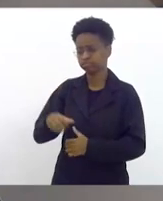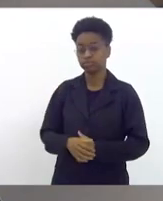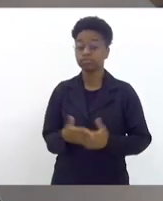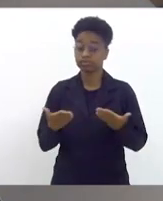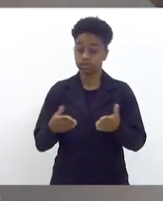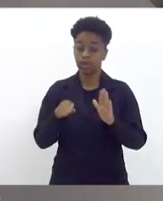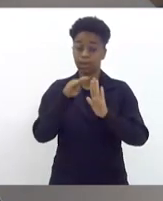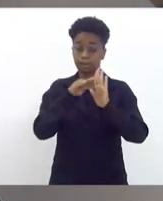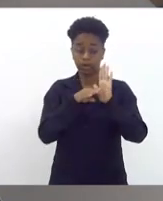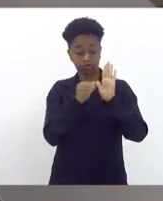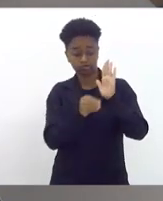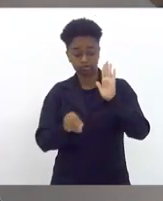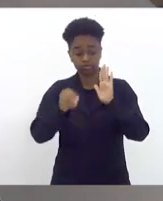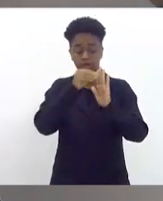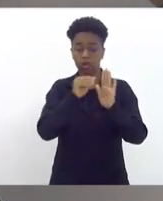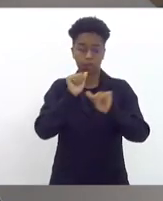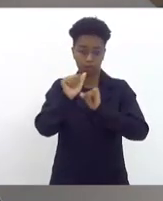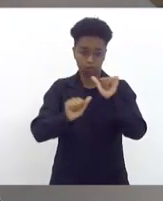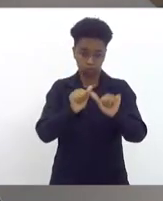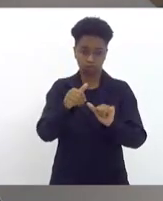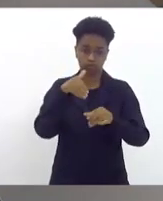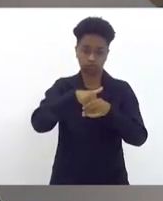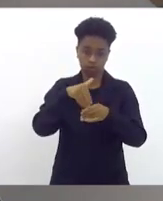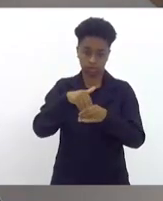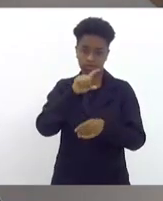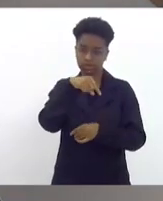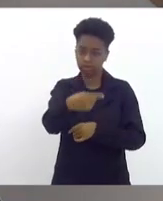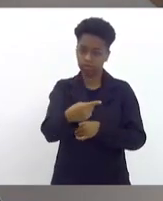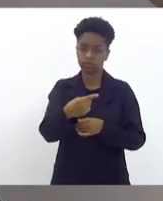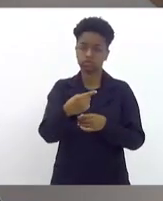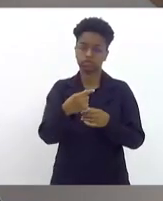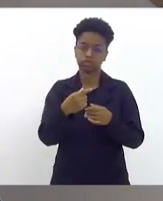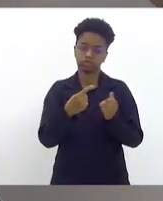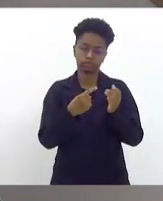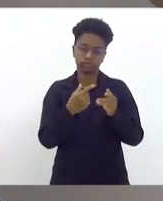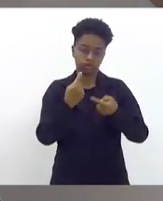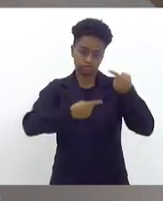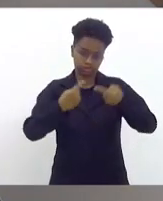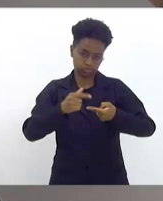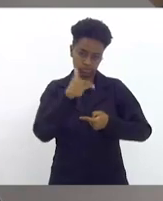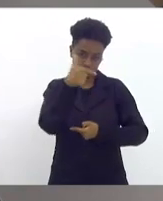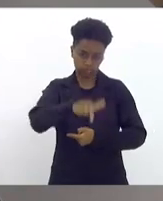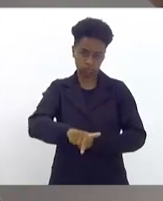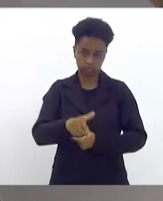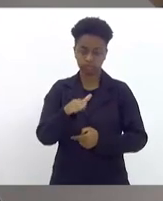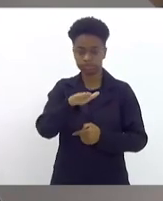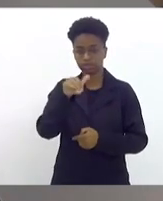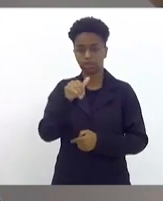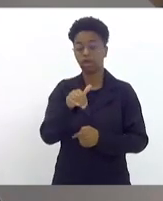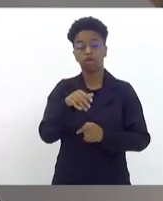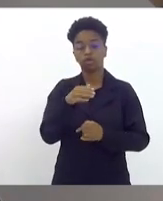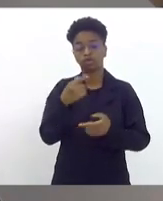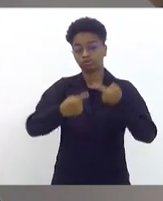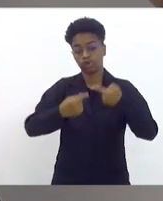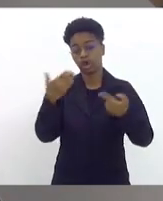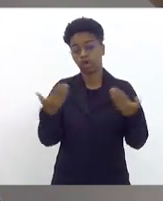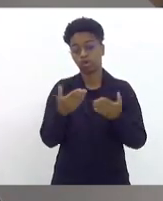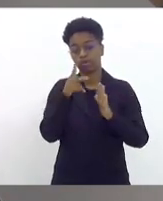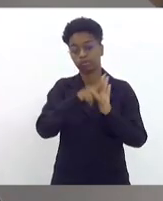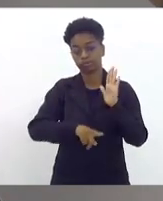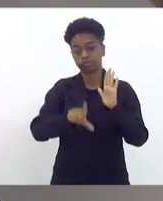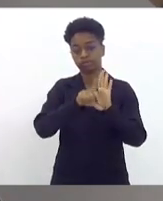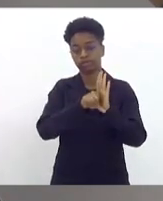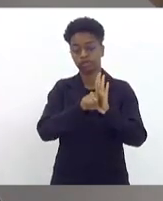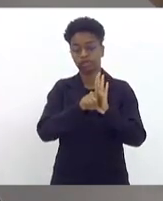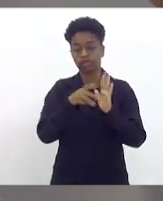tá invertida pauta passar o voto separado o Deputado Luiz Paulo a gente inverte a pauta e chama o projeto número 6 que é o PL